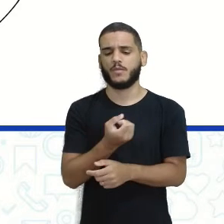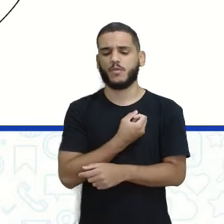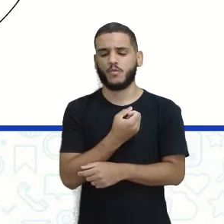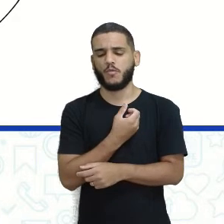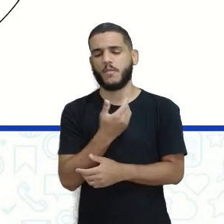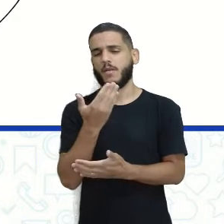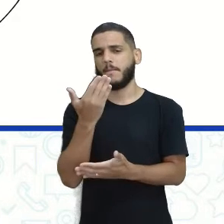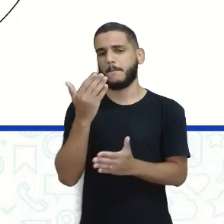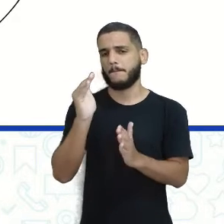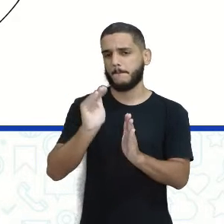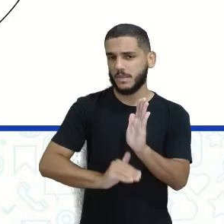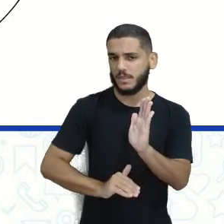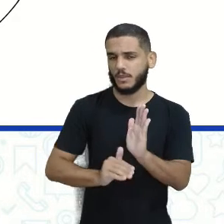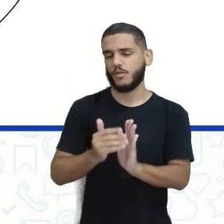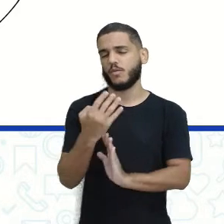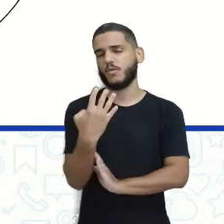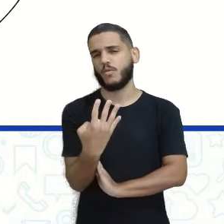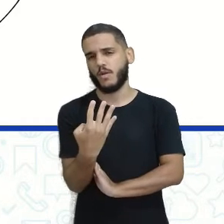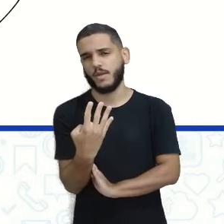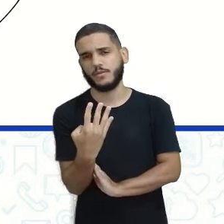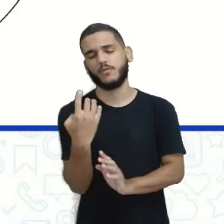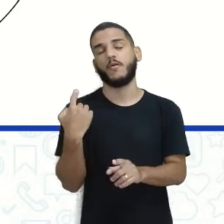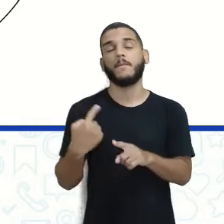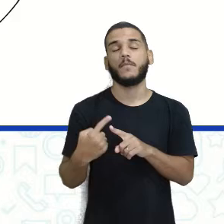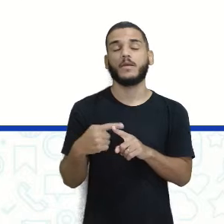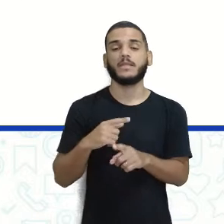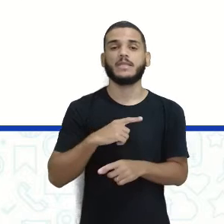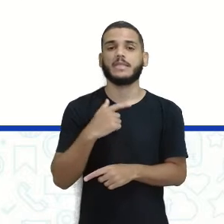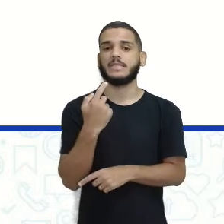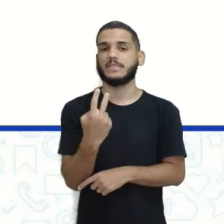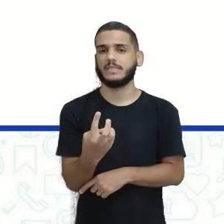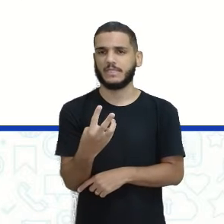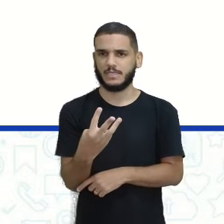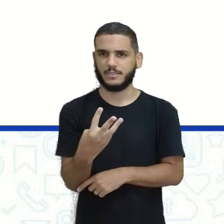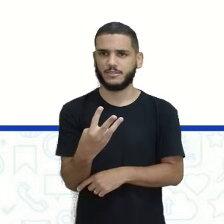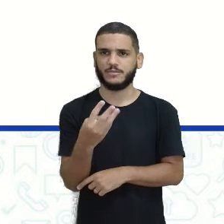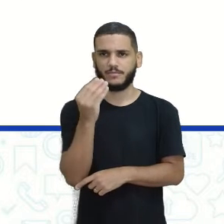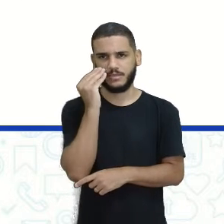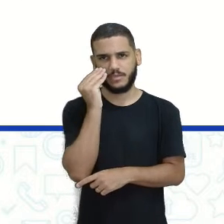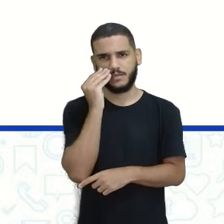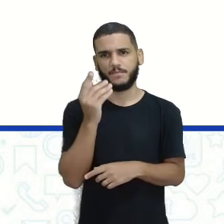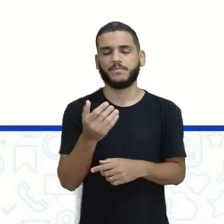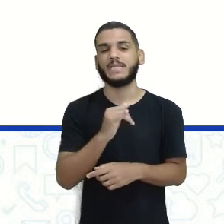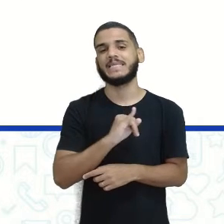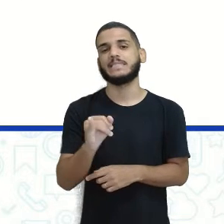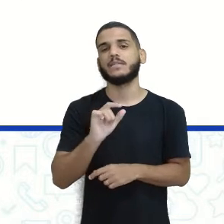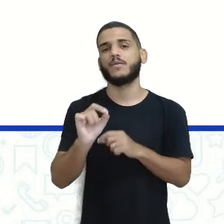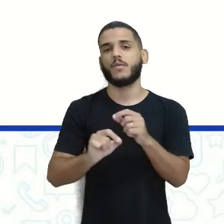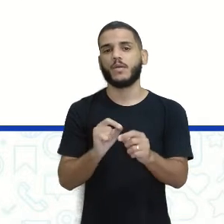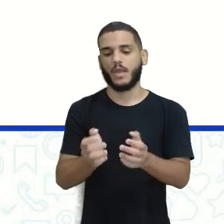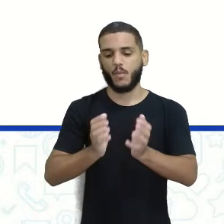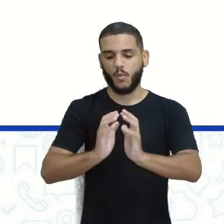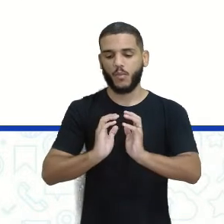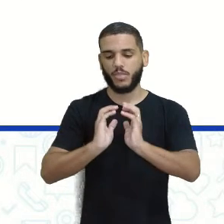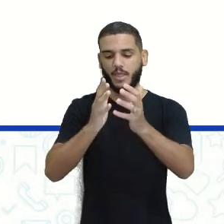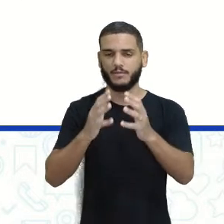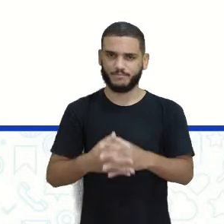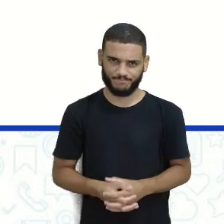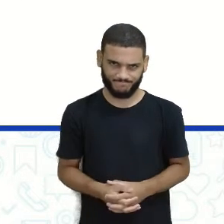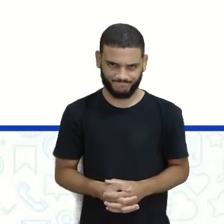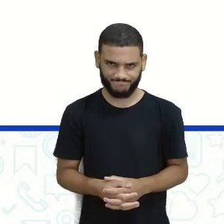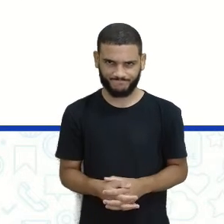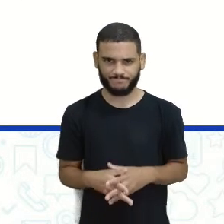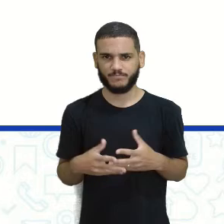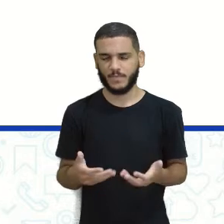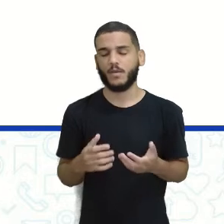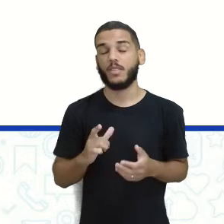3 chances, e são 4 possibilidades. Então, tem essa chance aí de ocorrer. E se fosse um dado, Ricardinho? Esse dado,